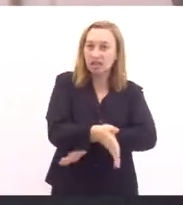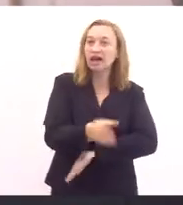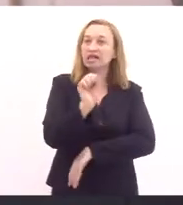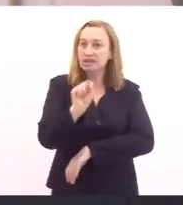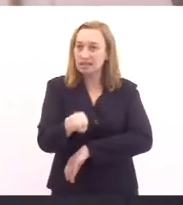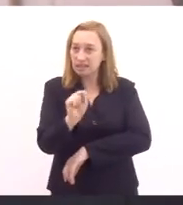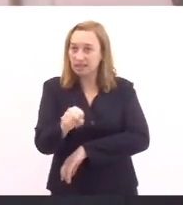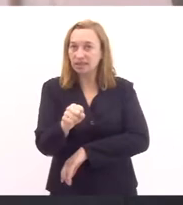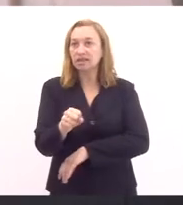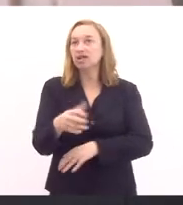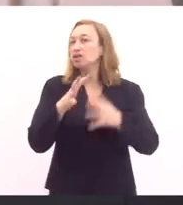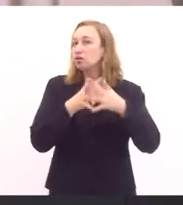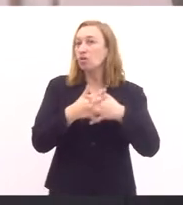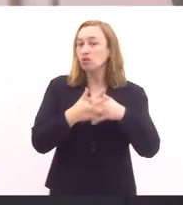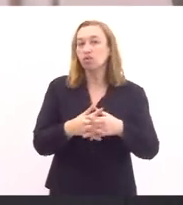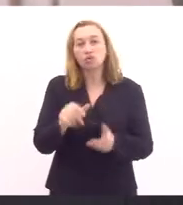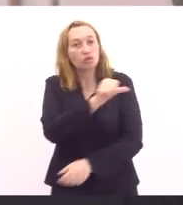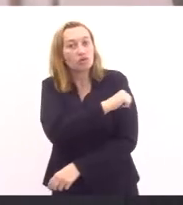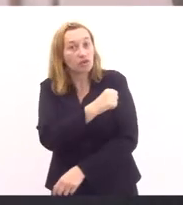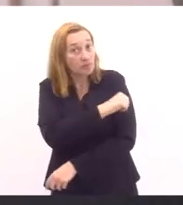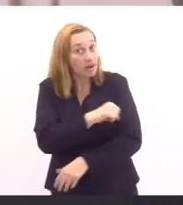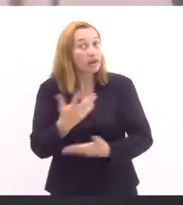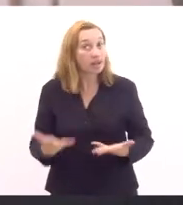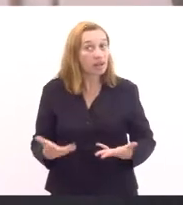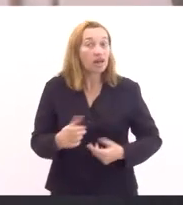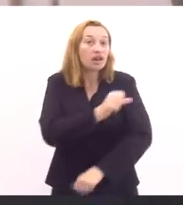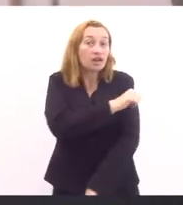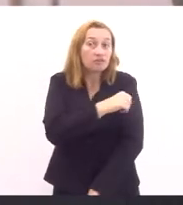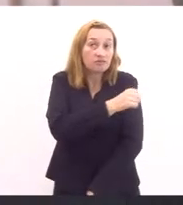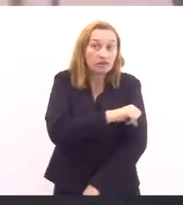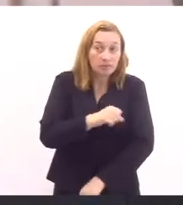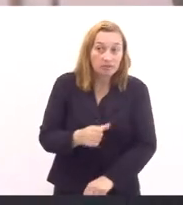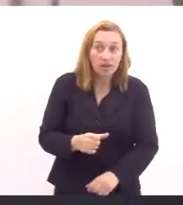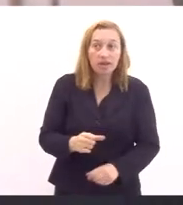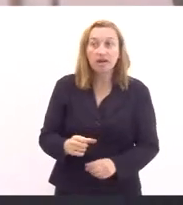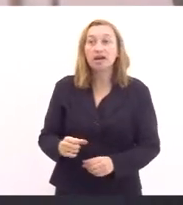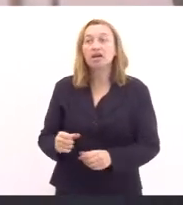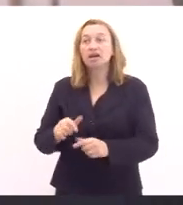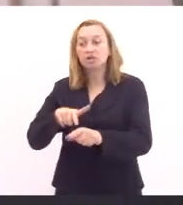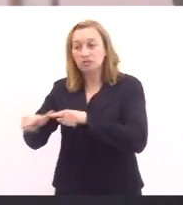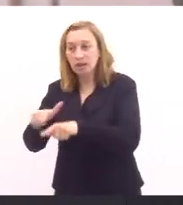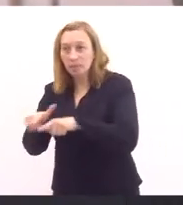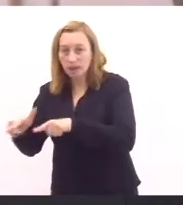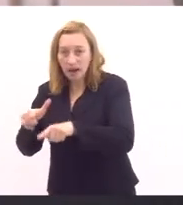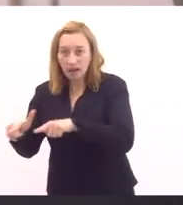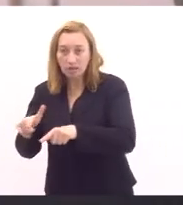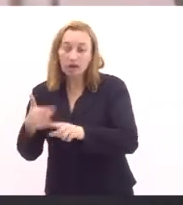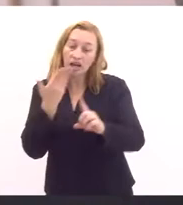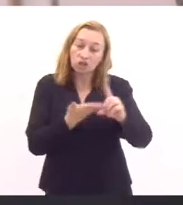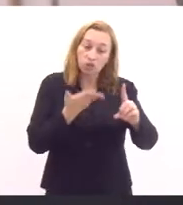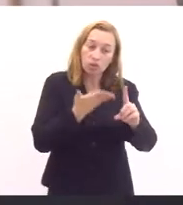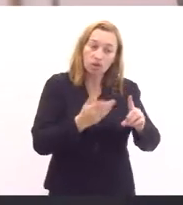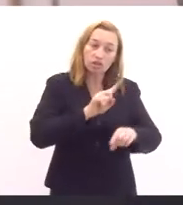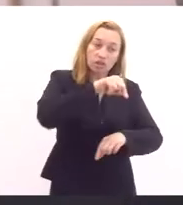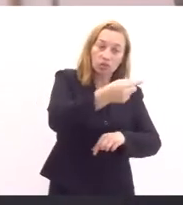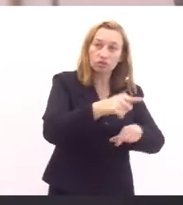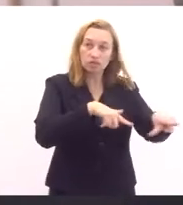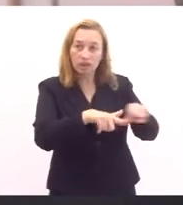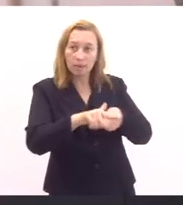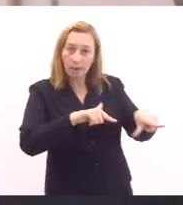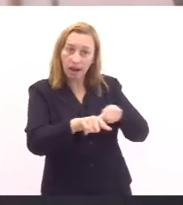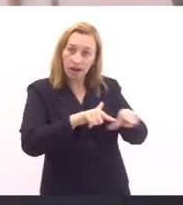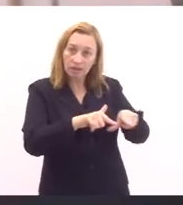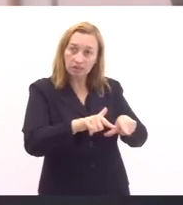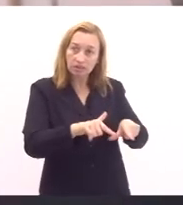ela não se confunde com a enfermeira enfermeira tem uma função o parente tem outra função EA doula ter outra função que não é